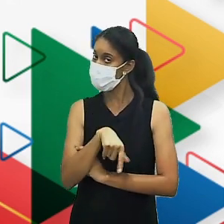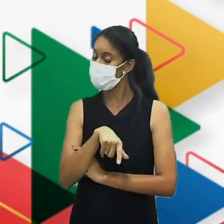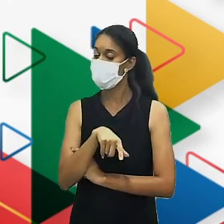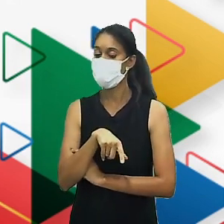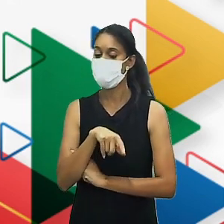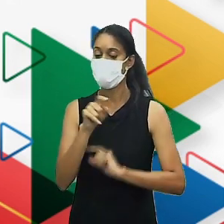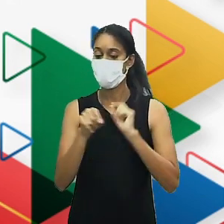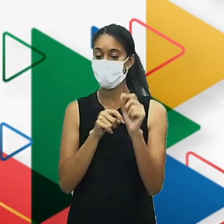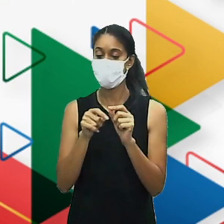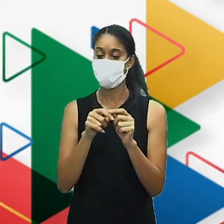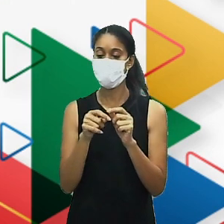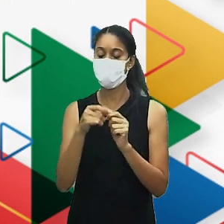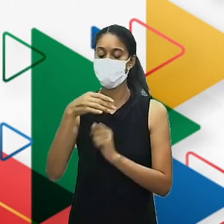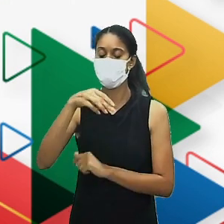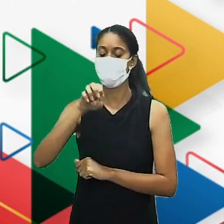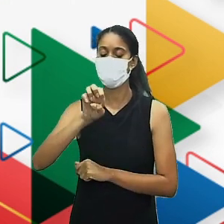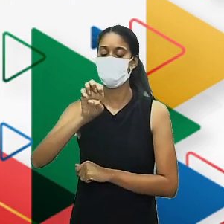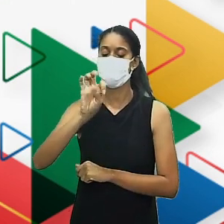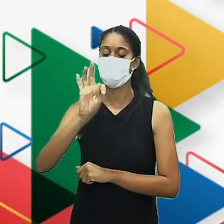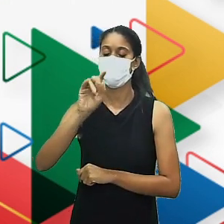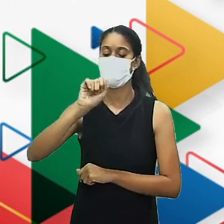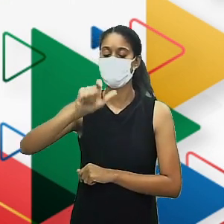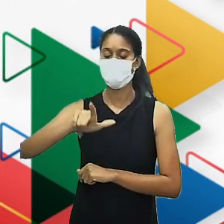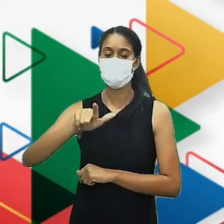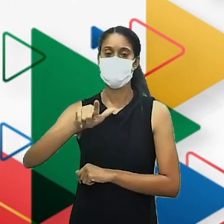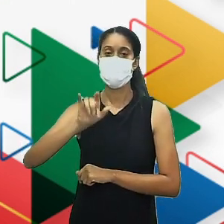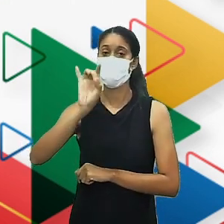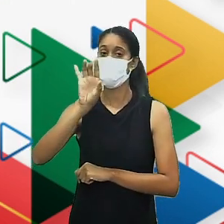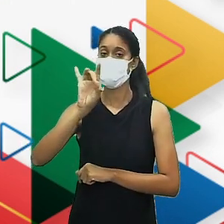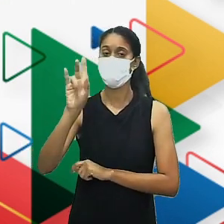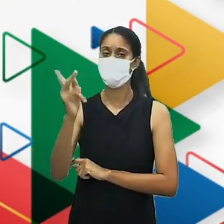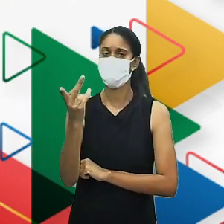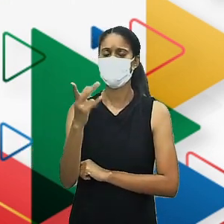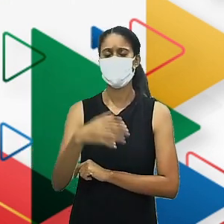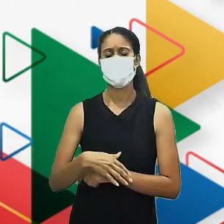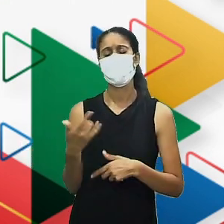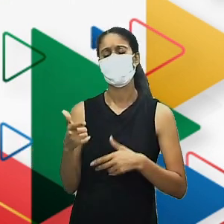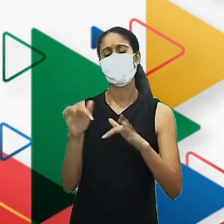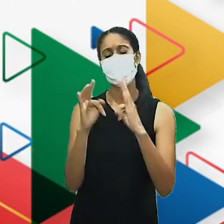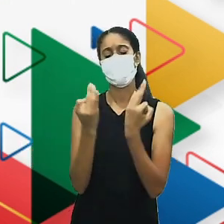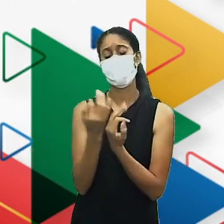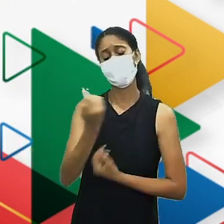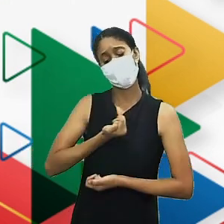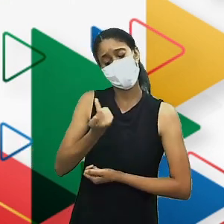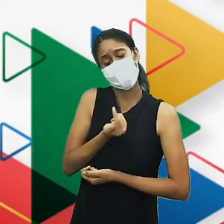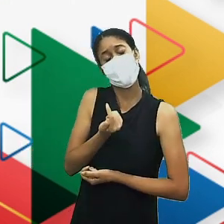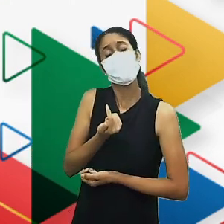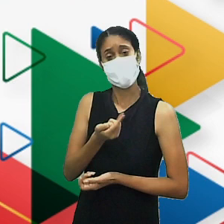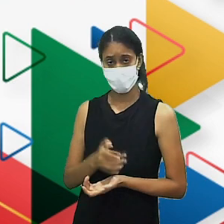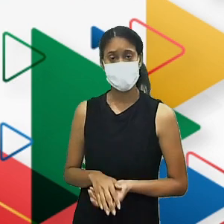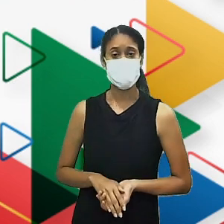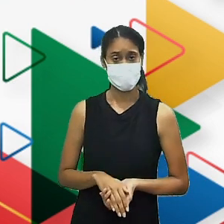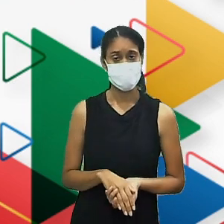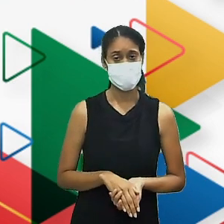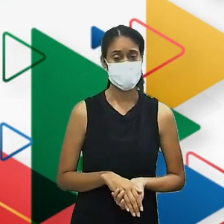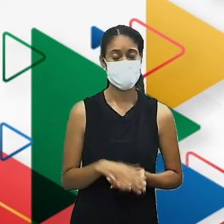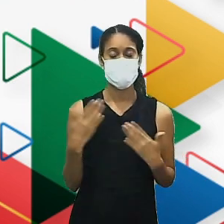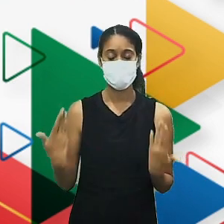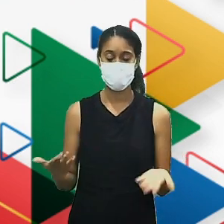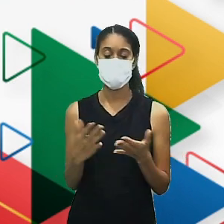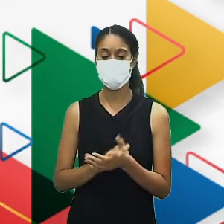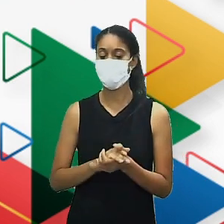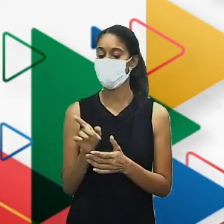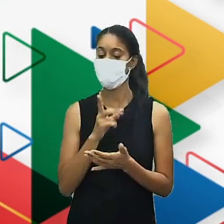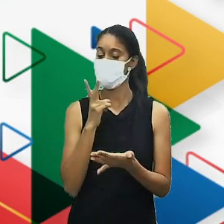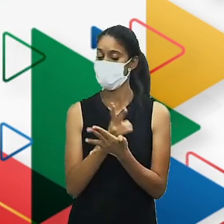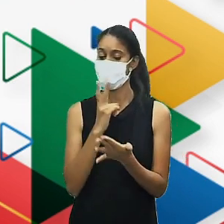um metal alcalino, ele é somente o hidrogênio, ele não tem família, certo? Ele é um cara sozinho, ele é órfão. Logo, nem